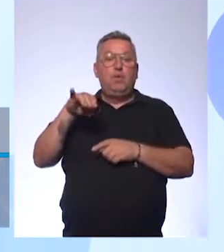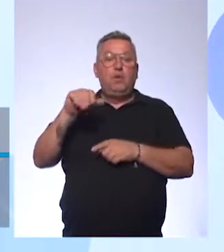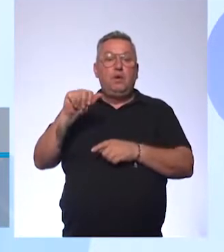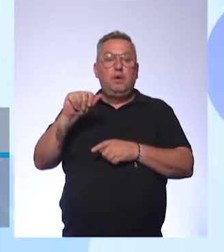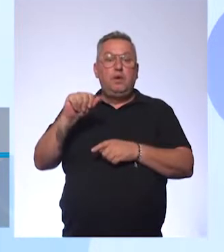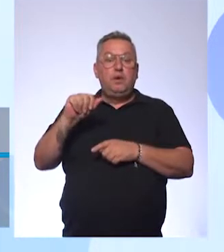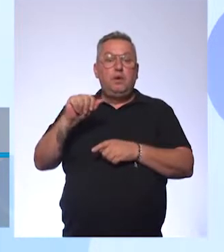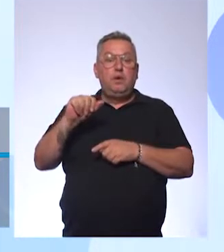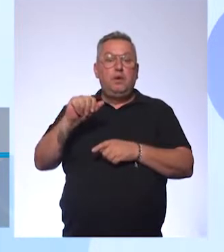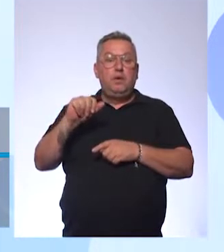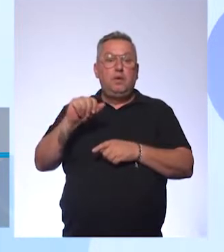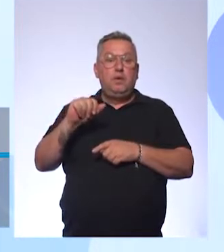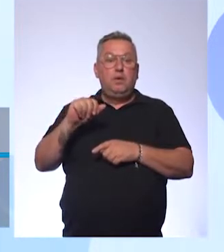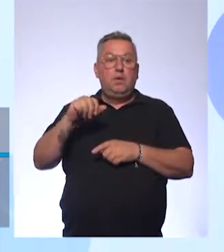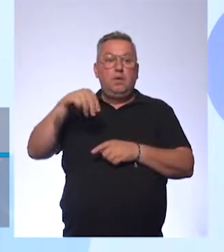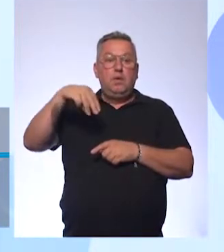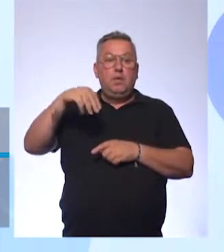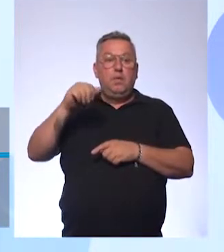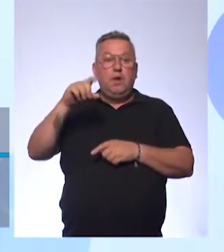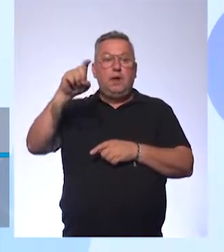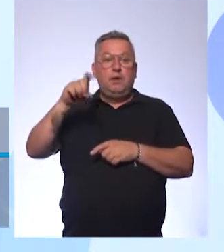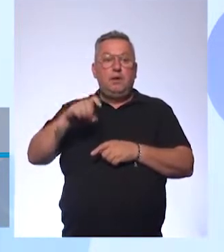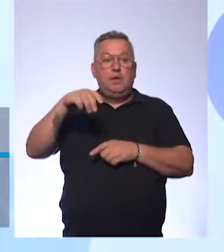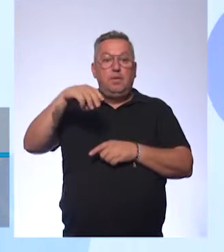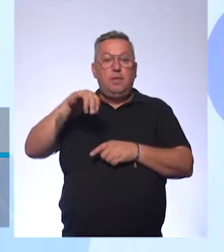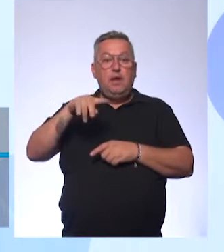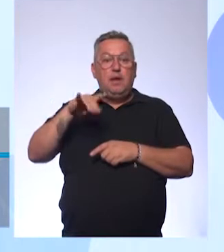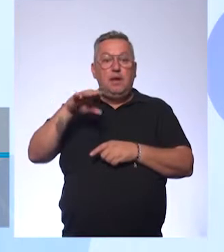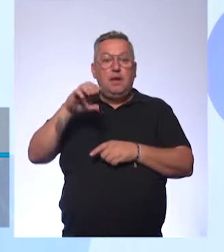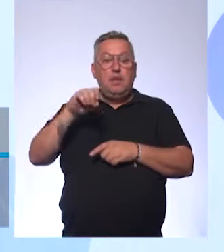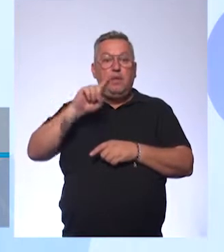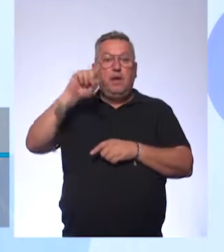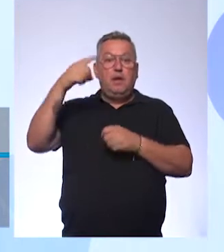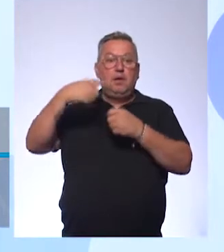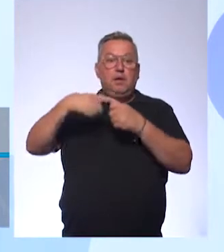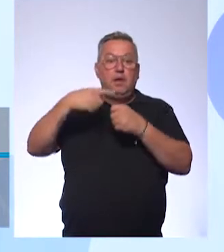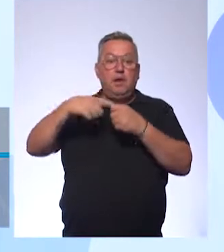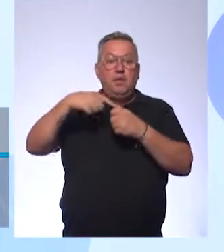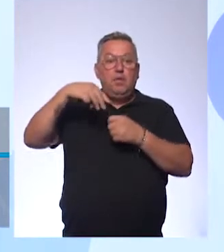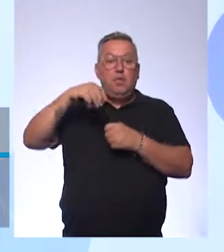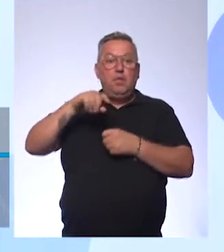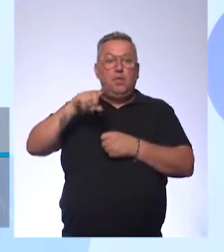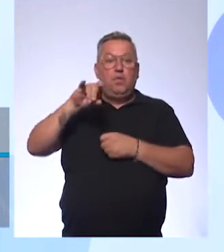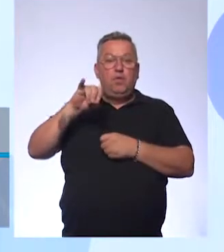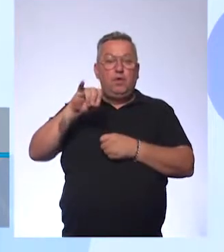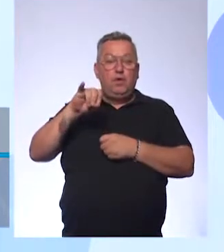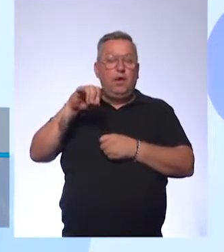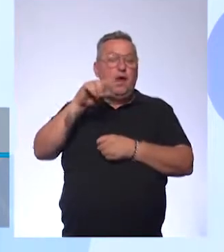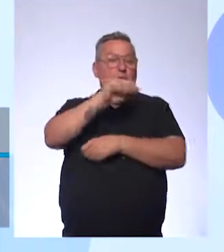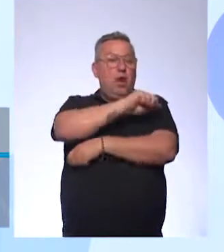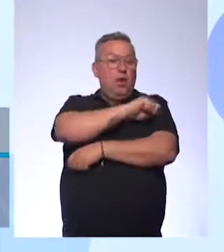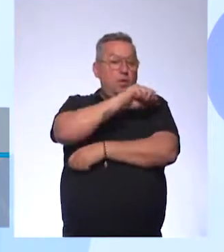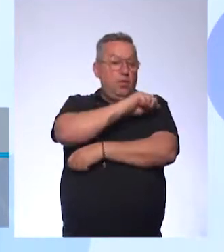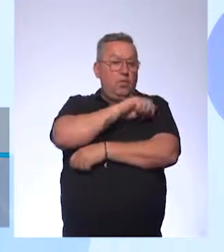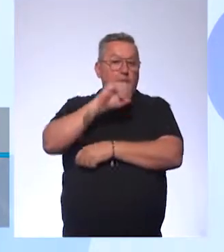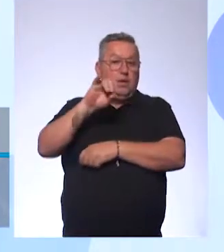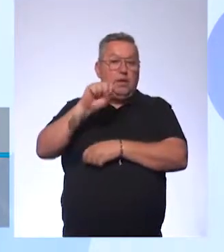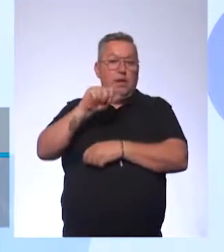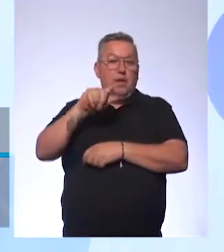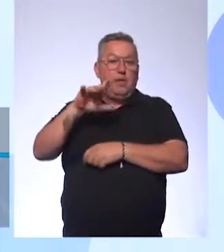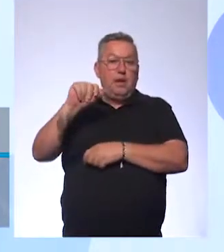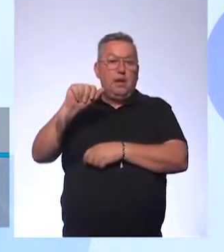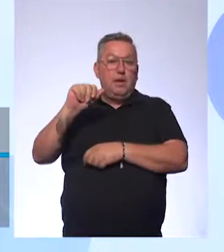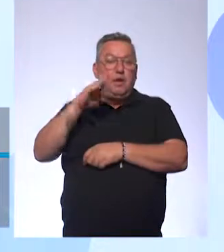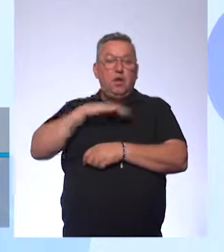é do PEI Maximiano Bueno, de Mogi Guaçu, aluno do 7º B, Isabela. Somos todos